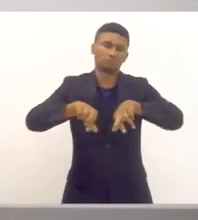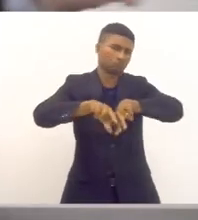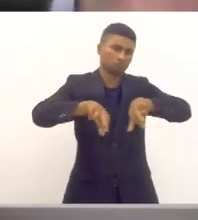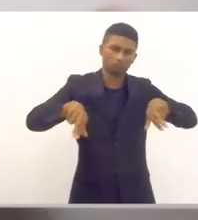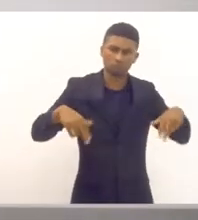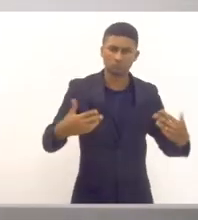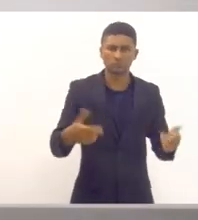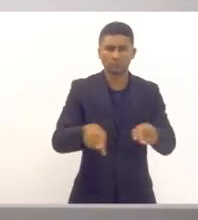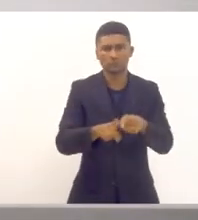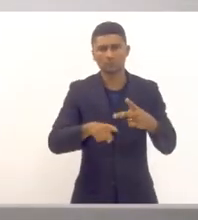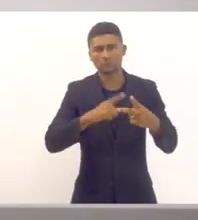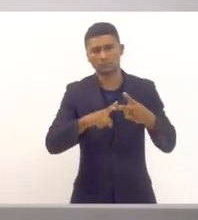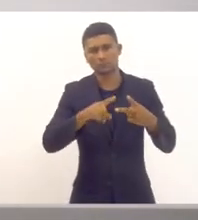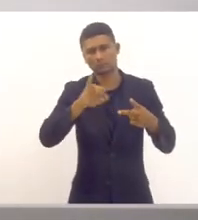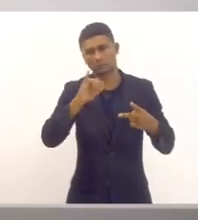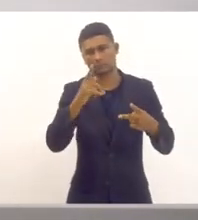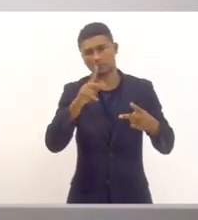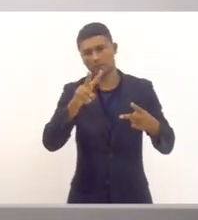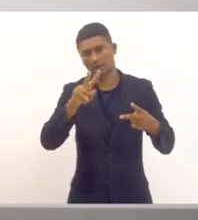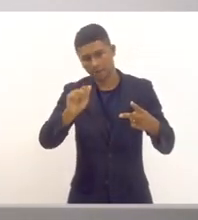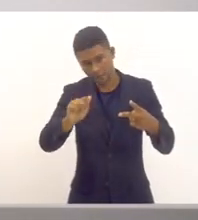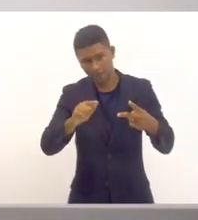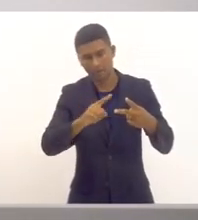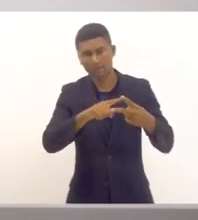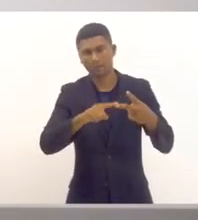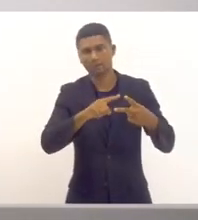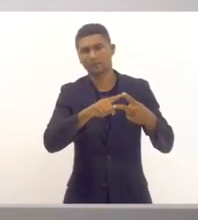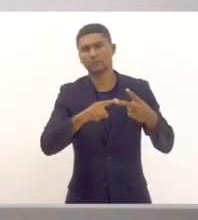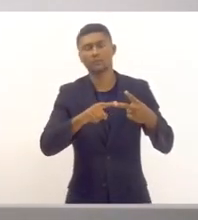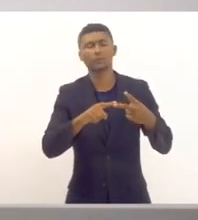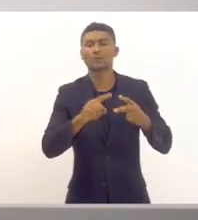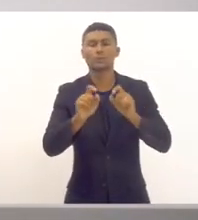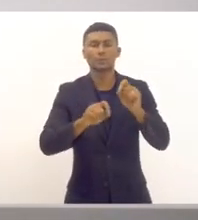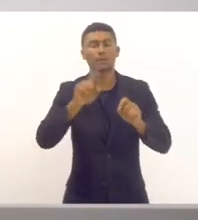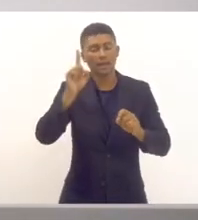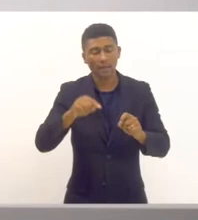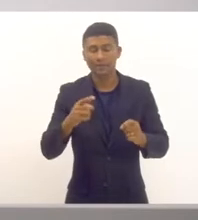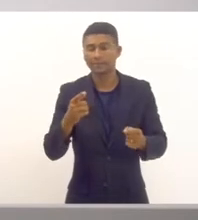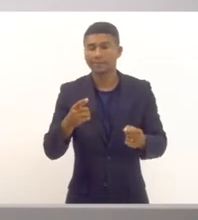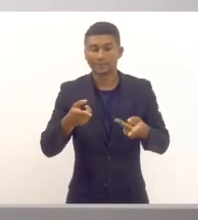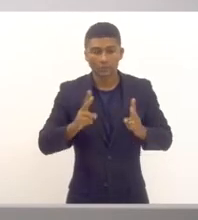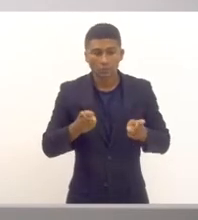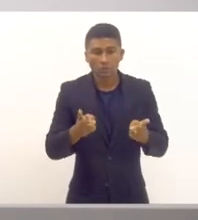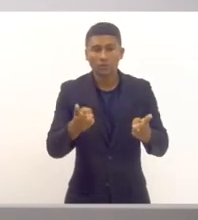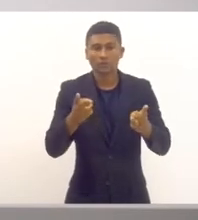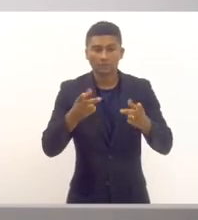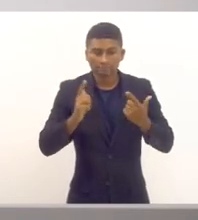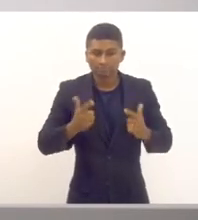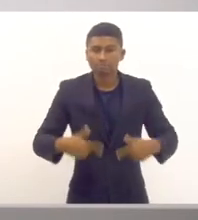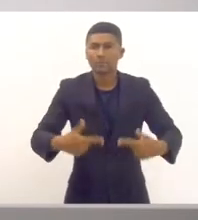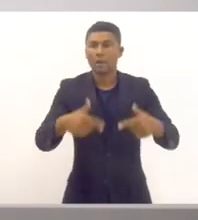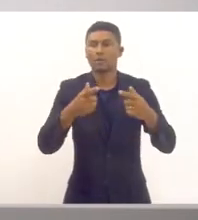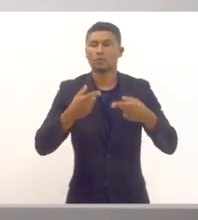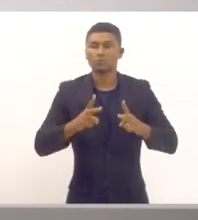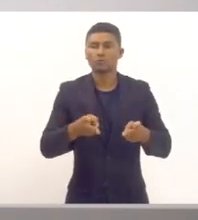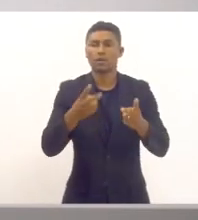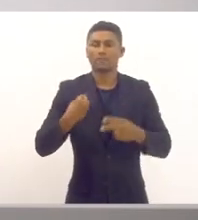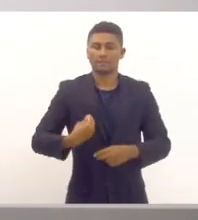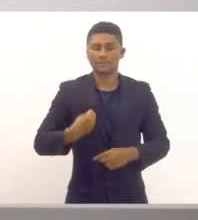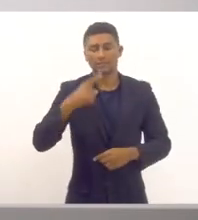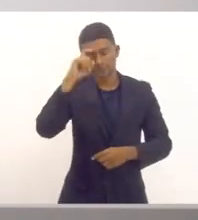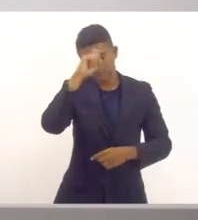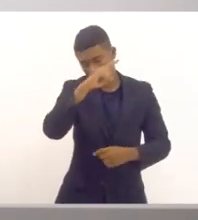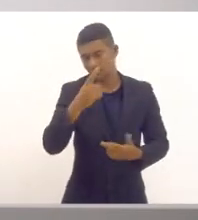falar do IPVA do guindaste, é um problema de sobrevivência. É um problema de poder ter